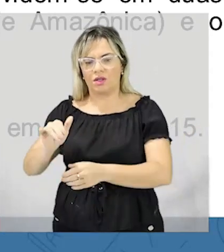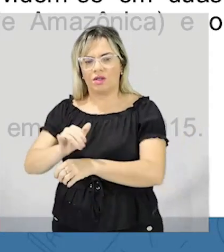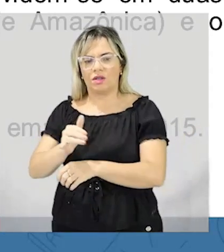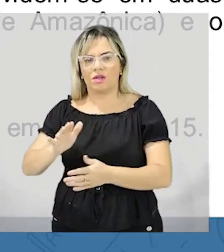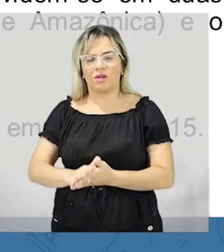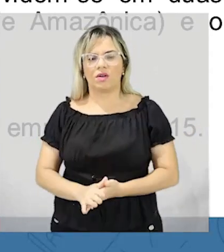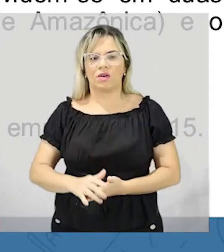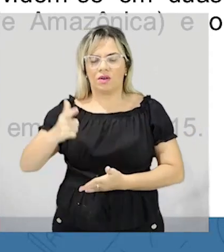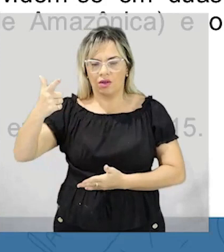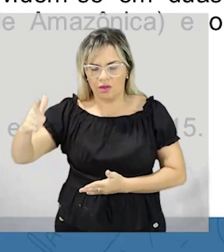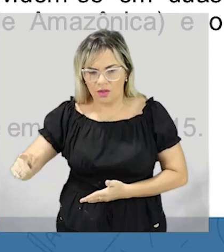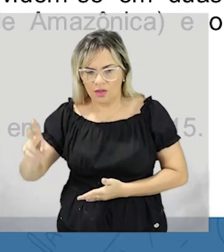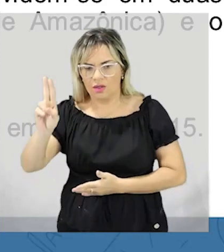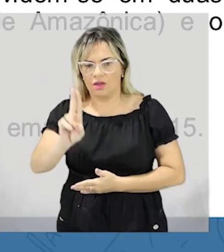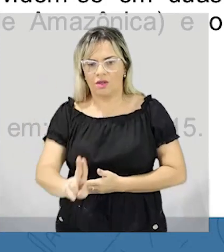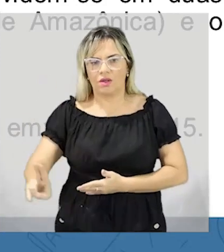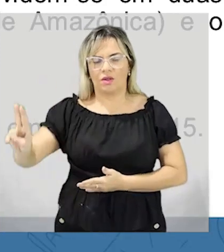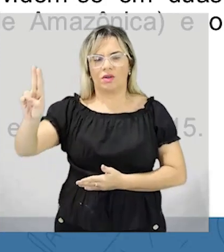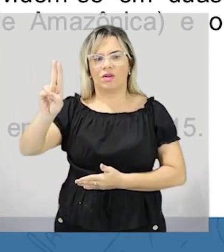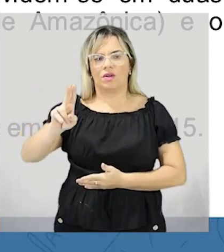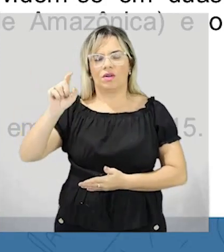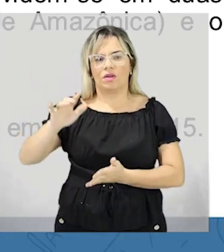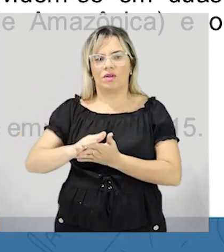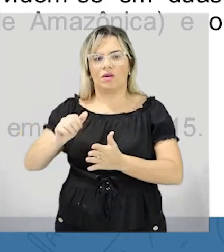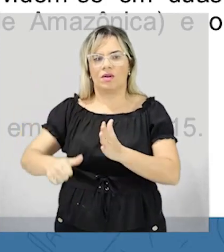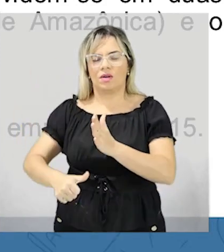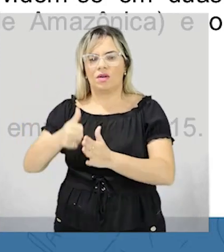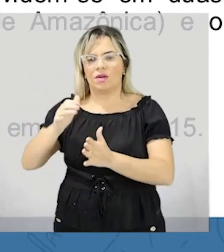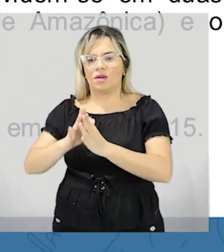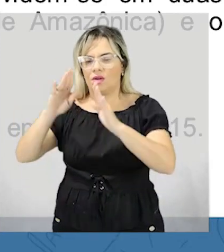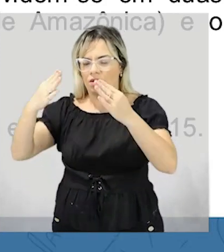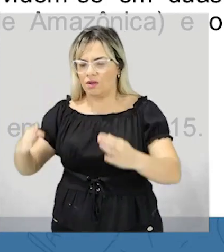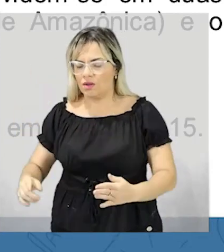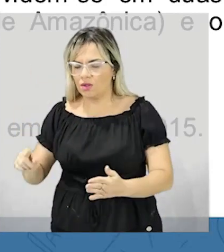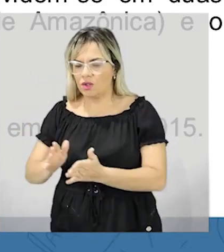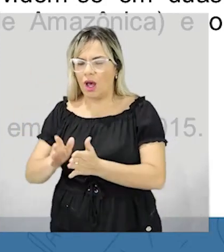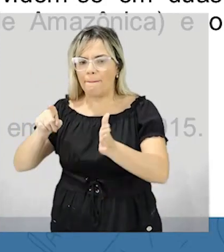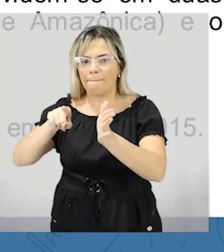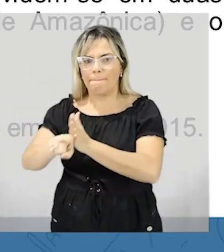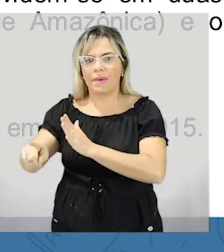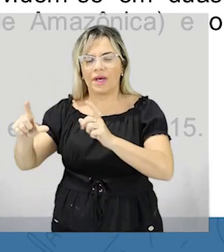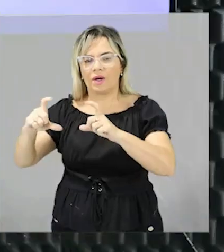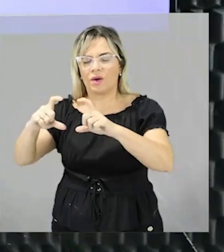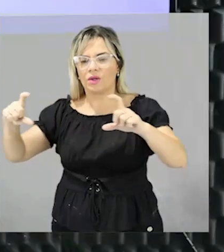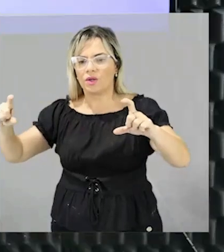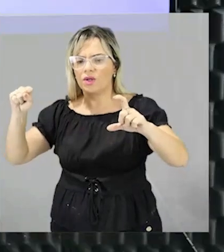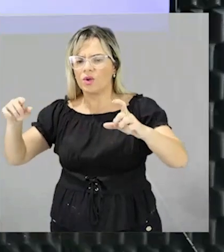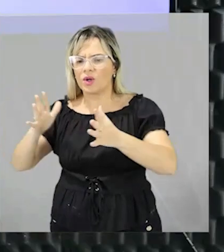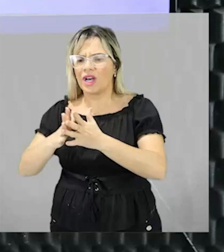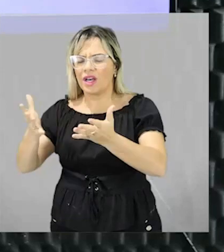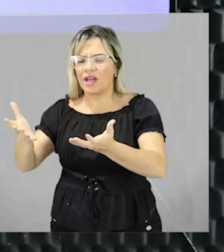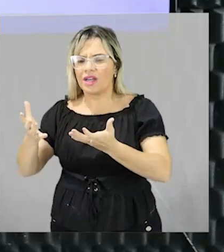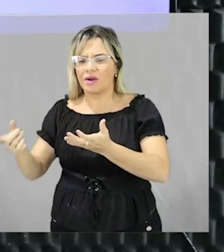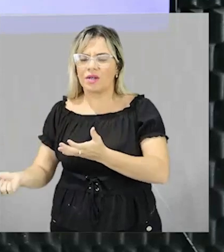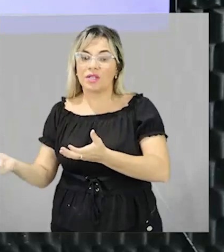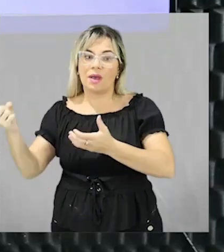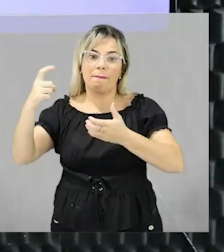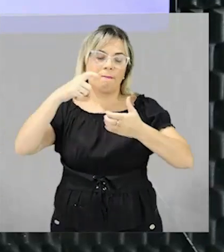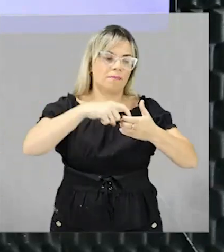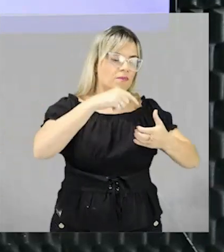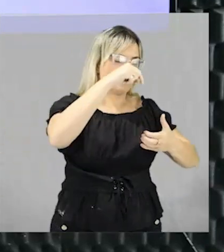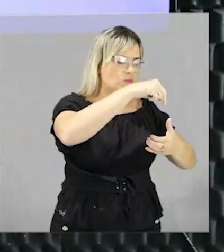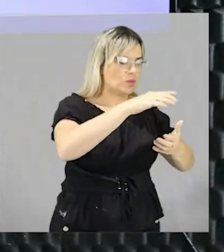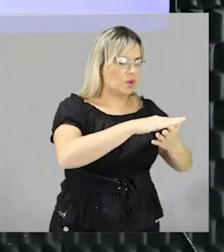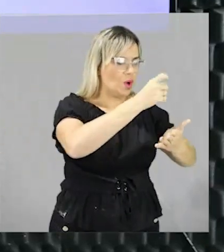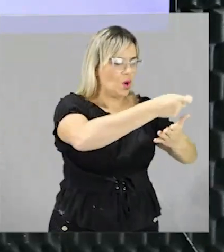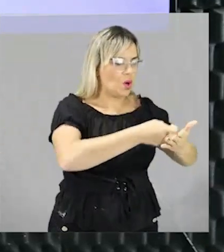custa repetir, nós estamos utilizando a estratégia de, primeiramente, analisar o comando da questão, o que realmente a questão quer, e depois a gente